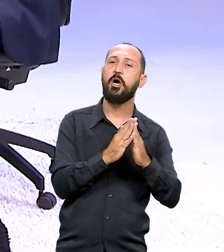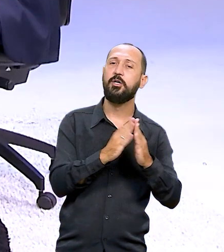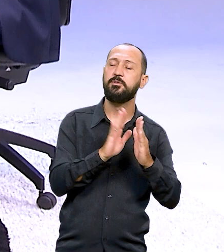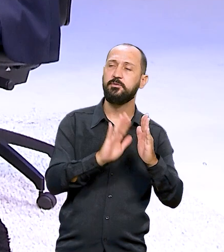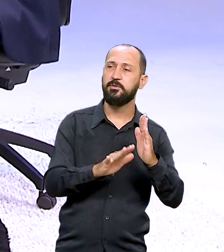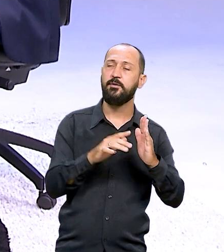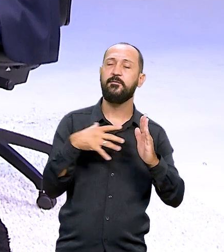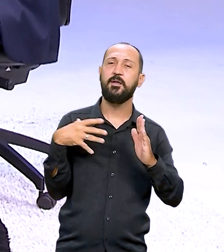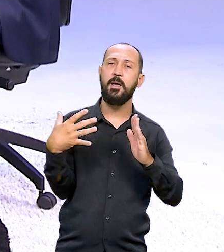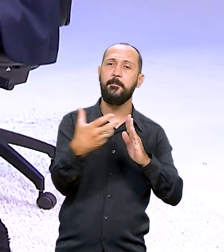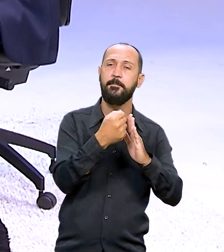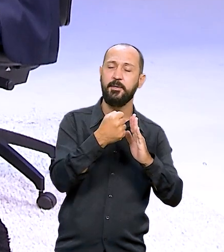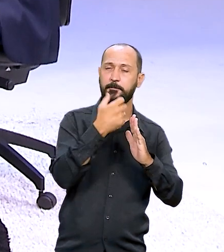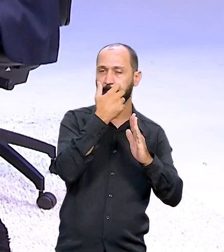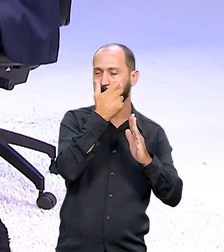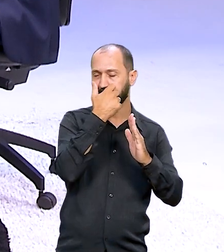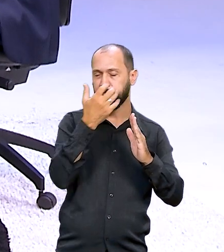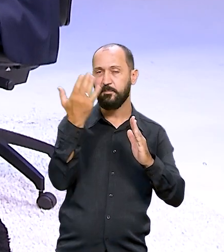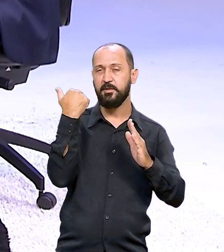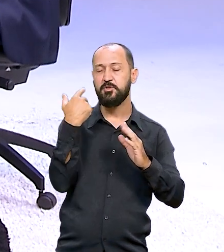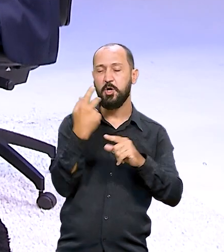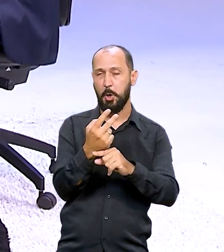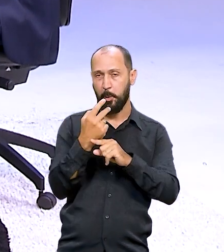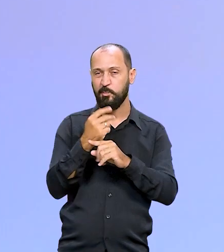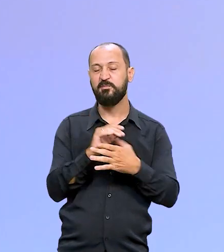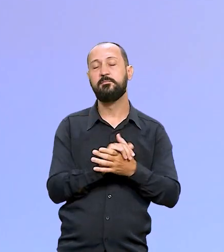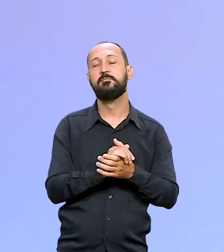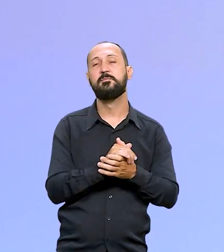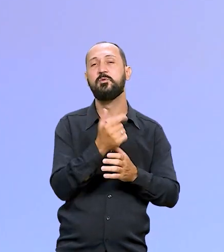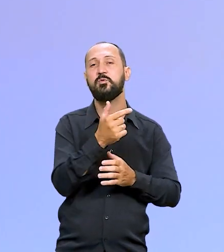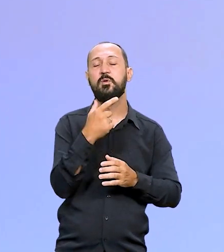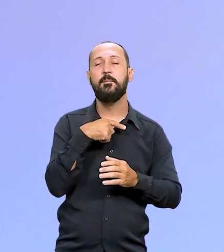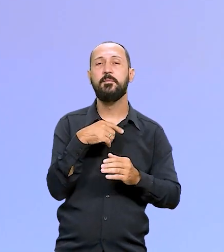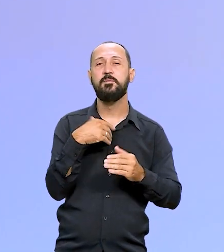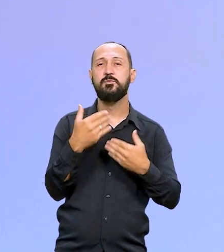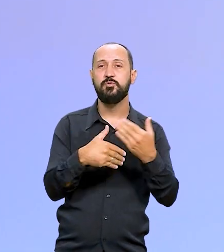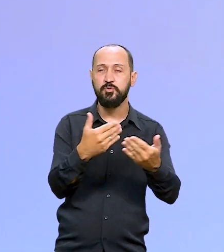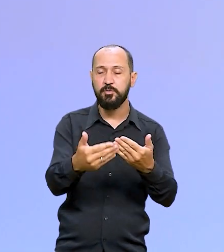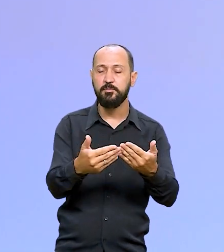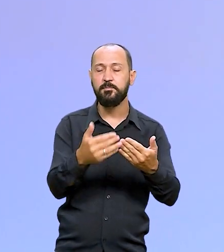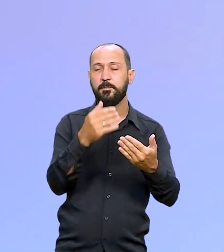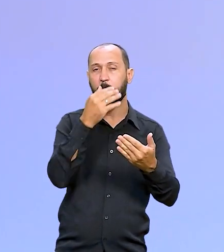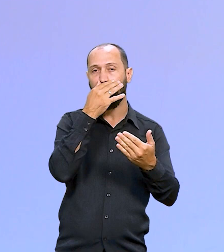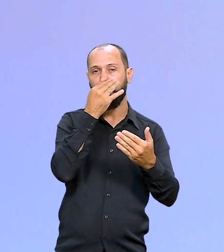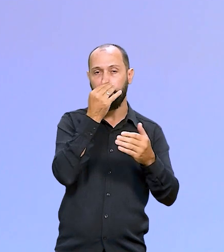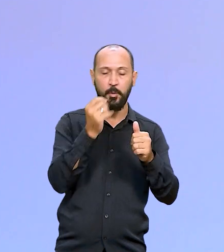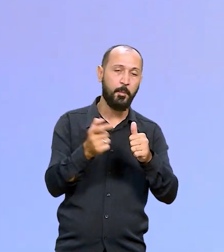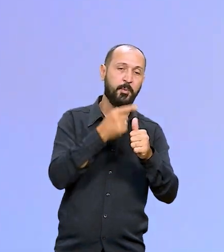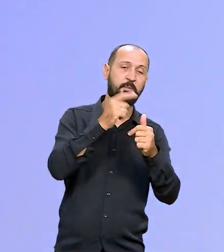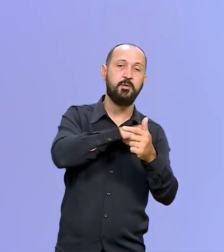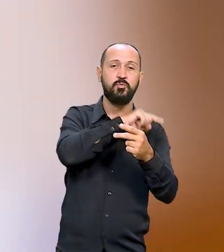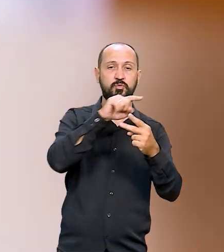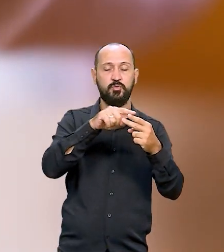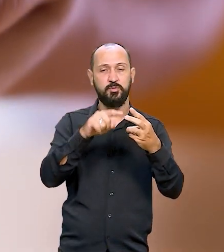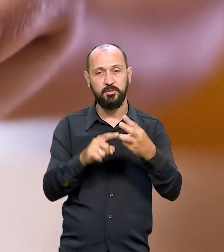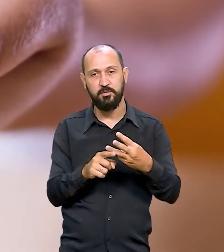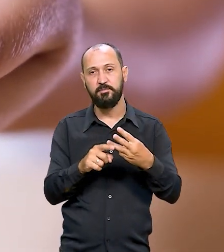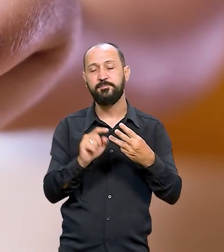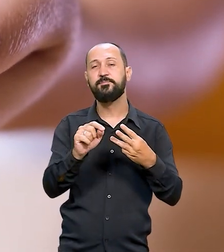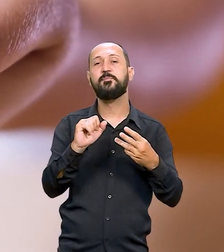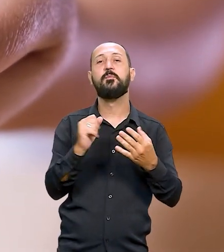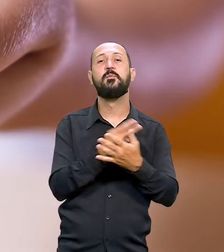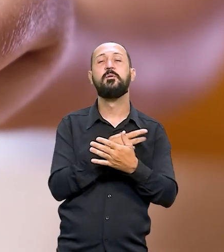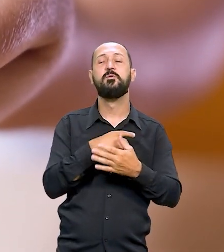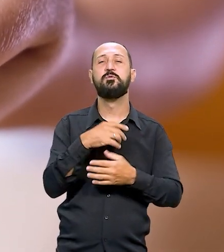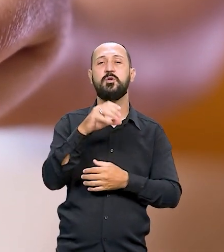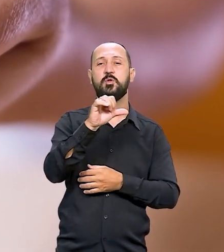garantia e o imóvel fica preso naquele empréstimo né antigamente quando a gente não poderia ter uma sucessão de alienações fiduciárias como se fosse uma primeiro segundo terceiro grau